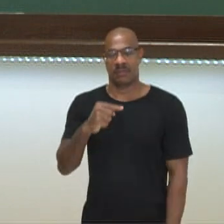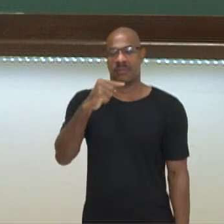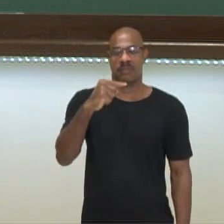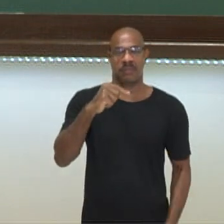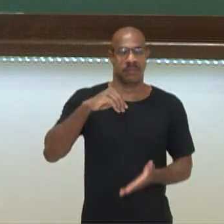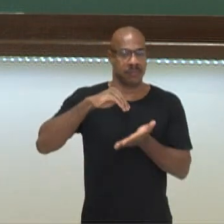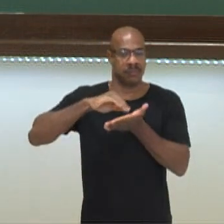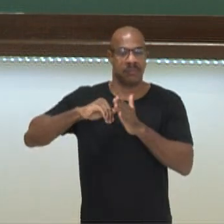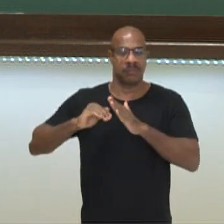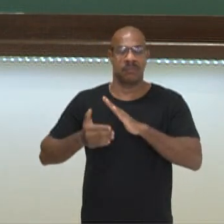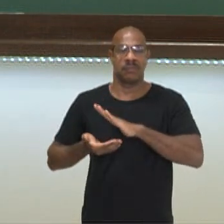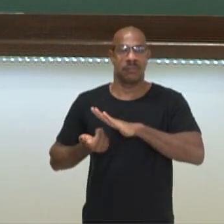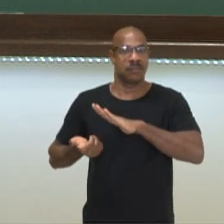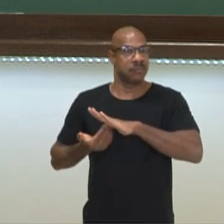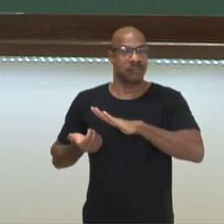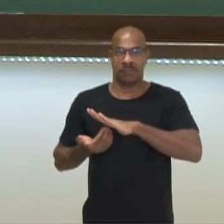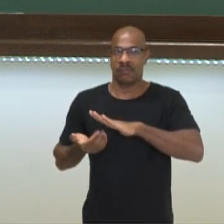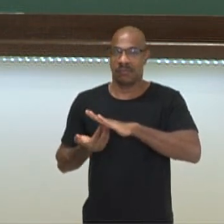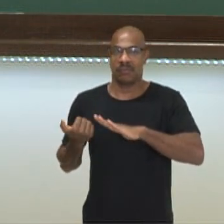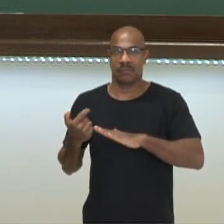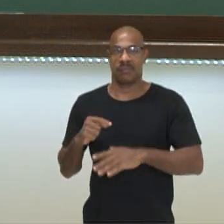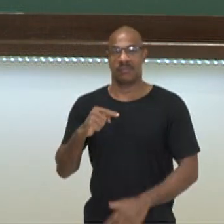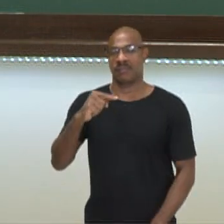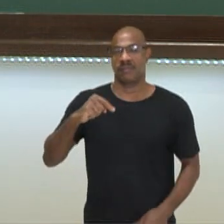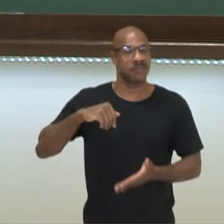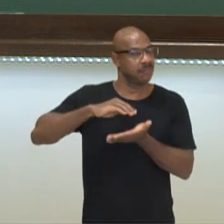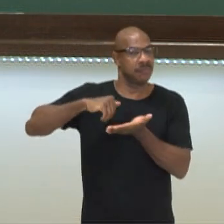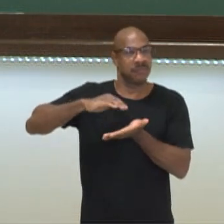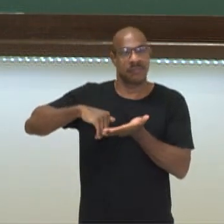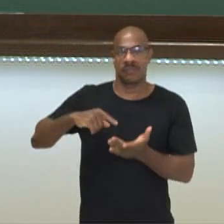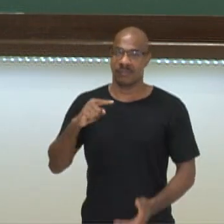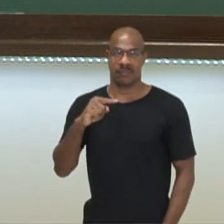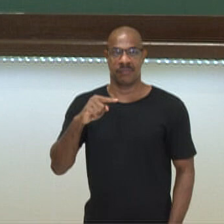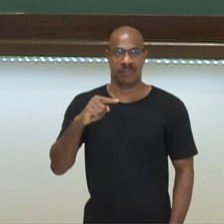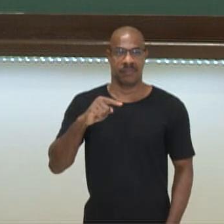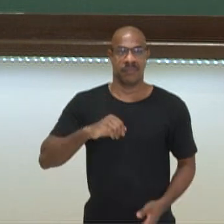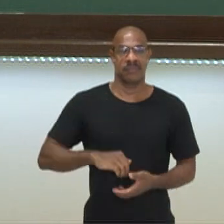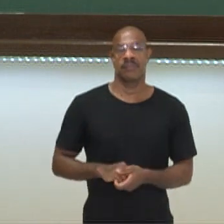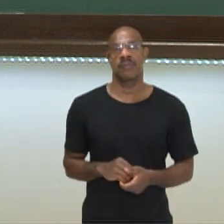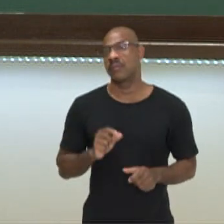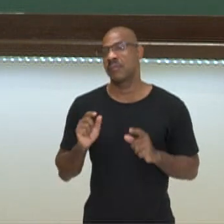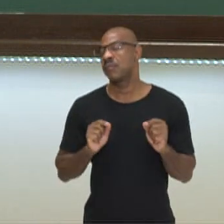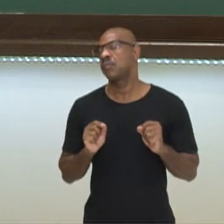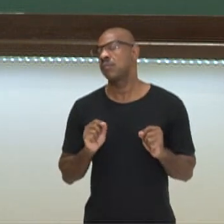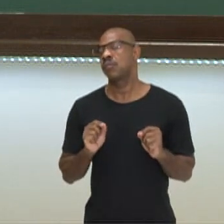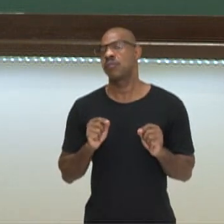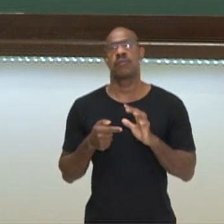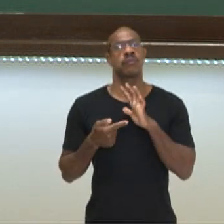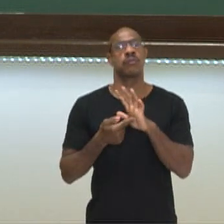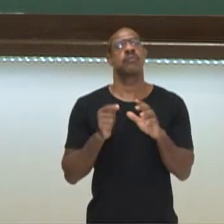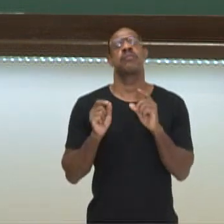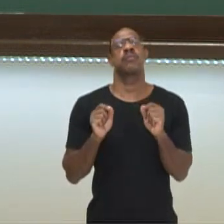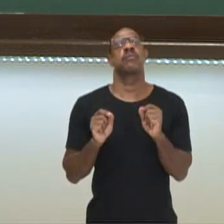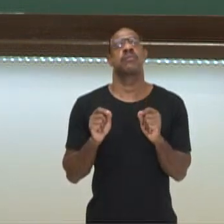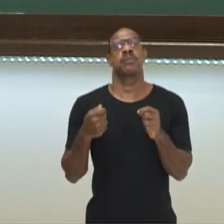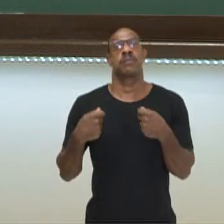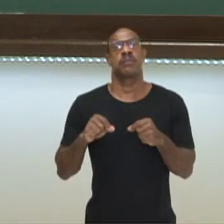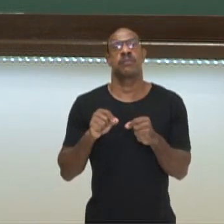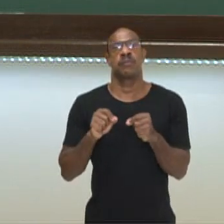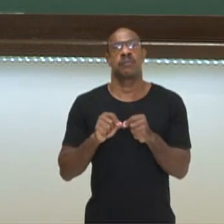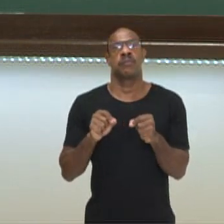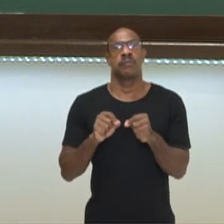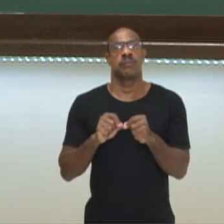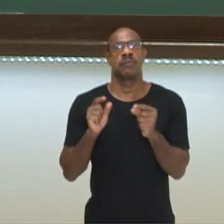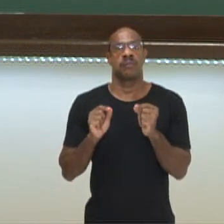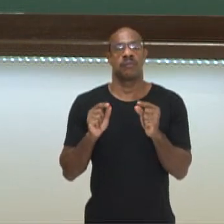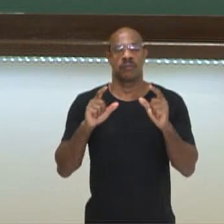diferença entre os gastos e os ganhos e os gastos. Mas quem que vai me mostrar que eu estou fazendo